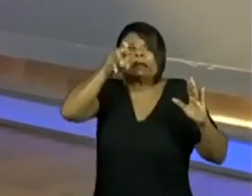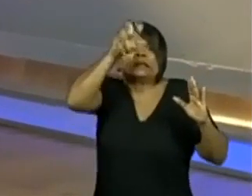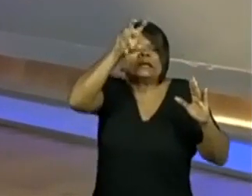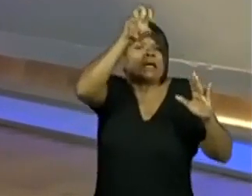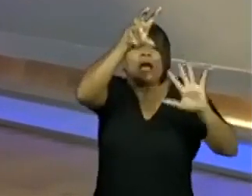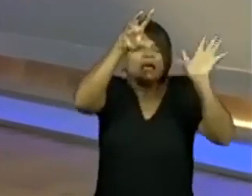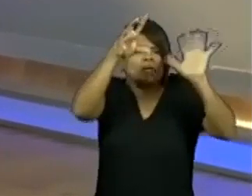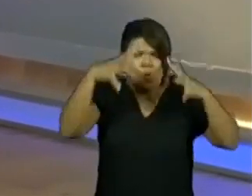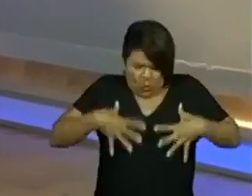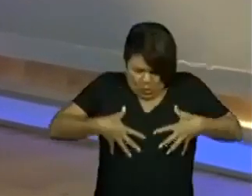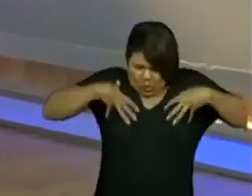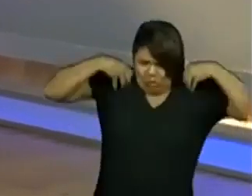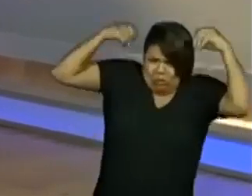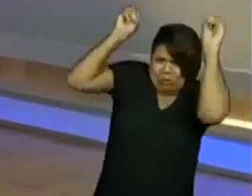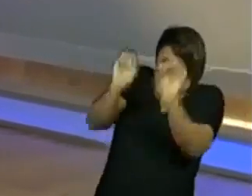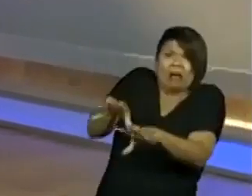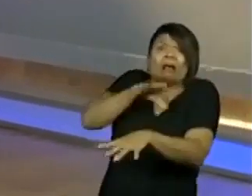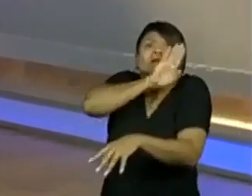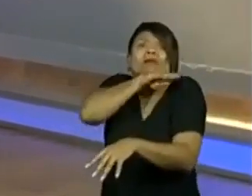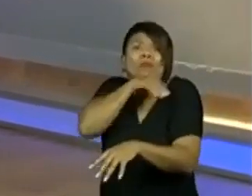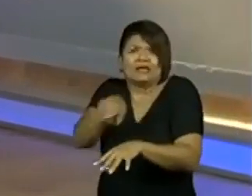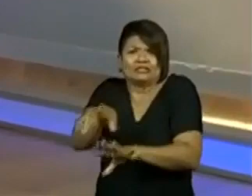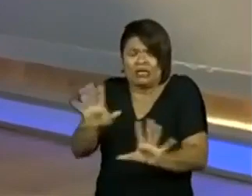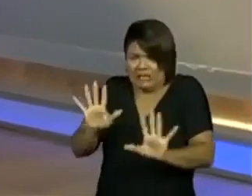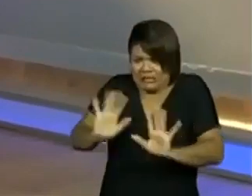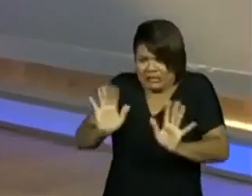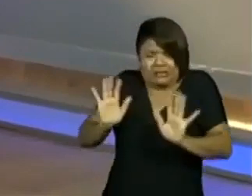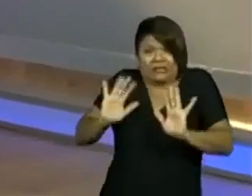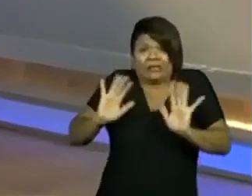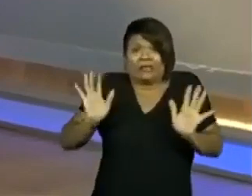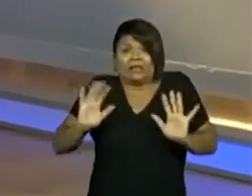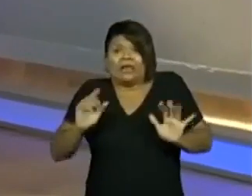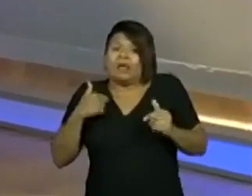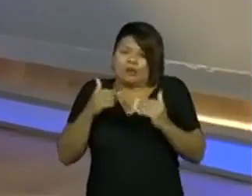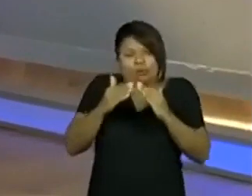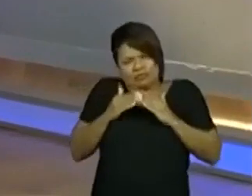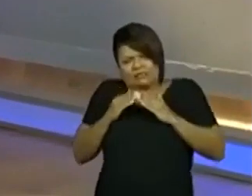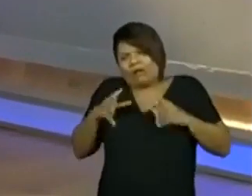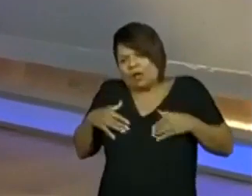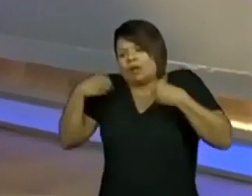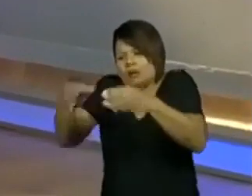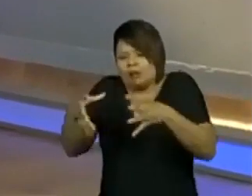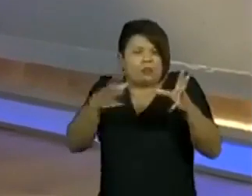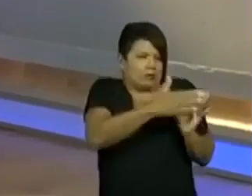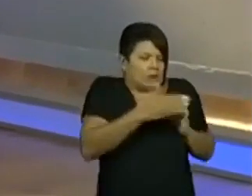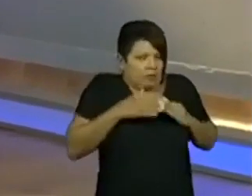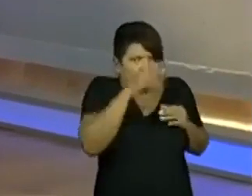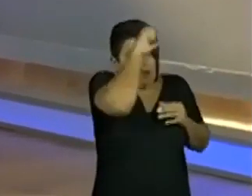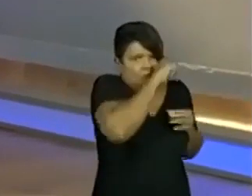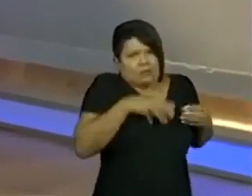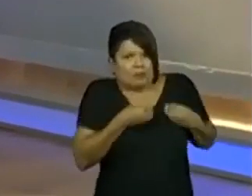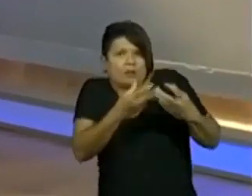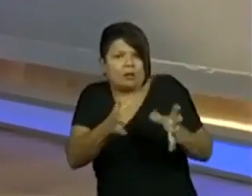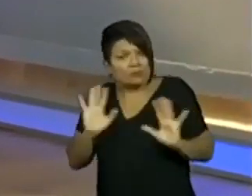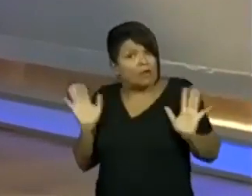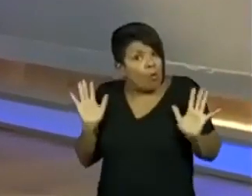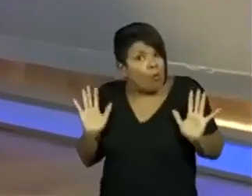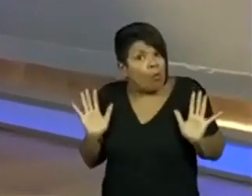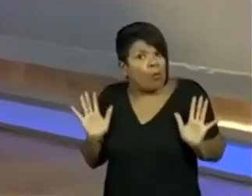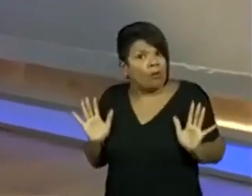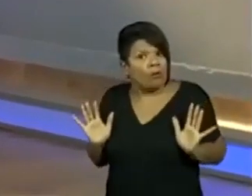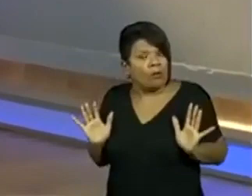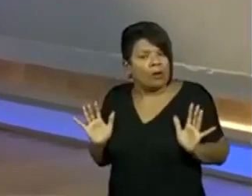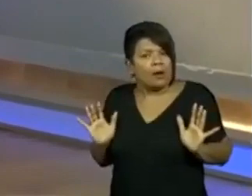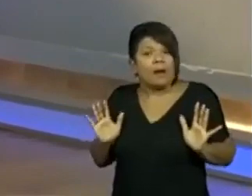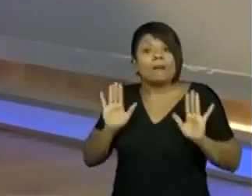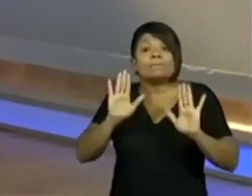que não lhe pertencia. Afinal de contas, não tinha sido sempre assim? Ele emprestava, aprendia, devolvia, emprestava, aprendia, devolvia? Pois então.